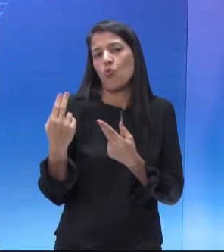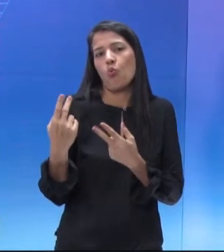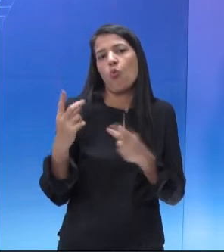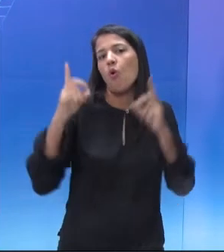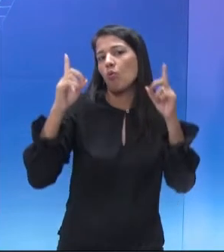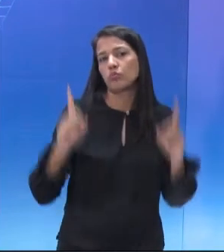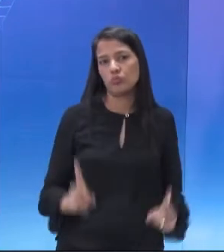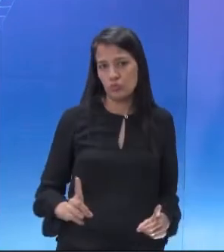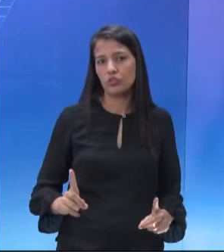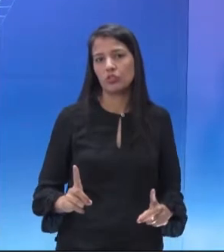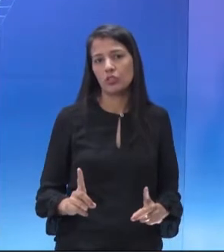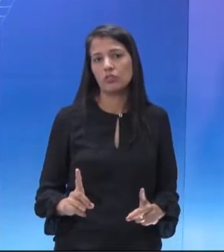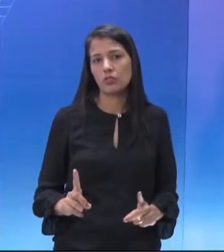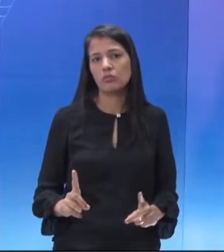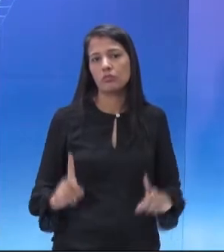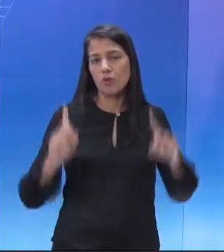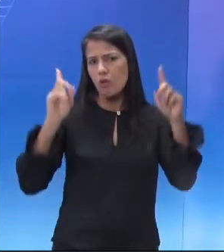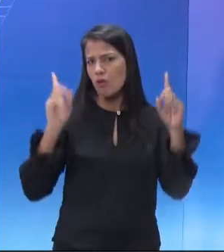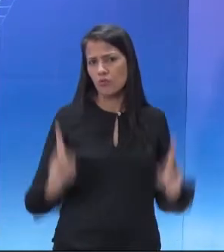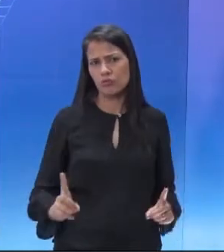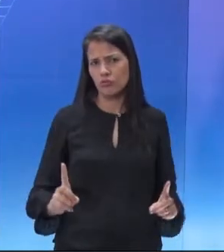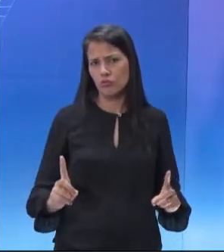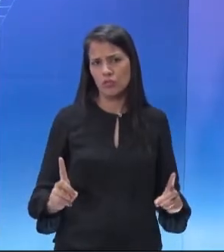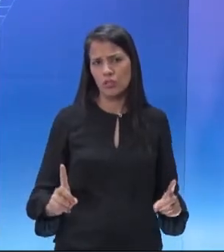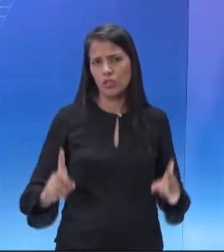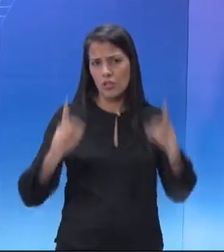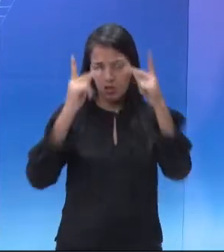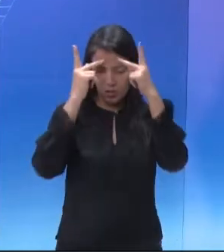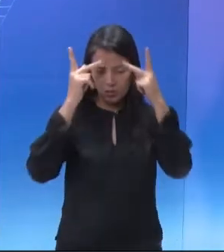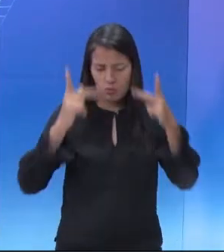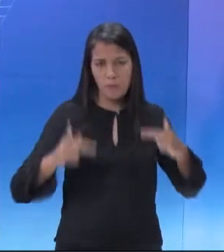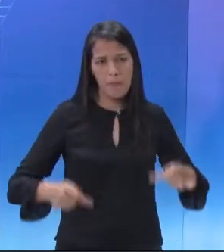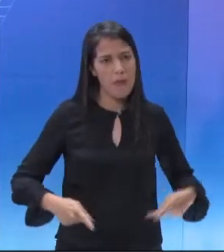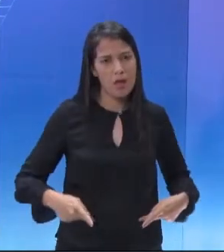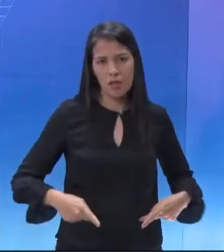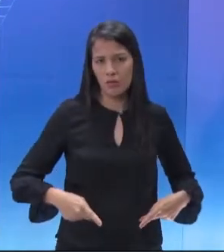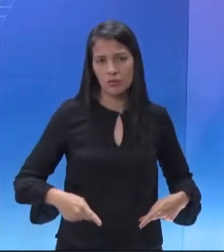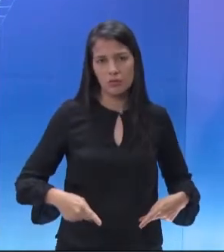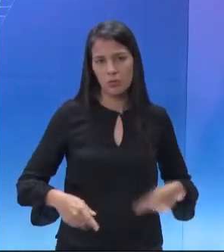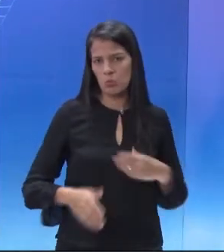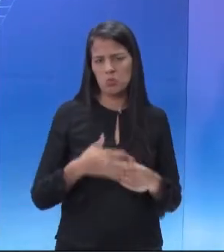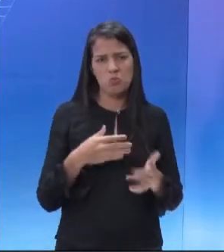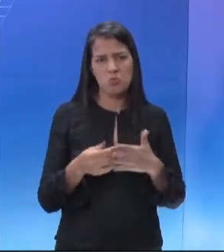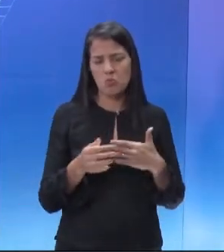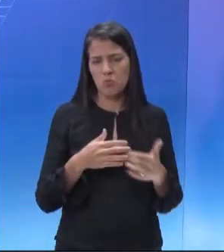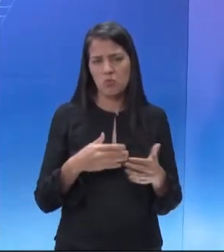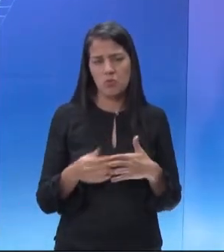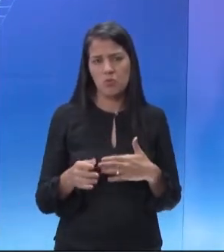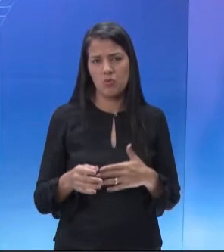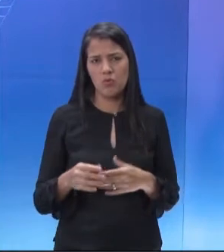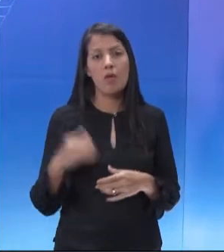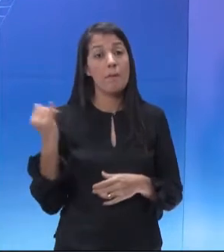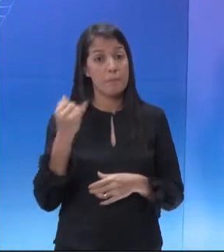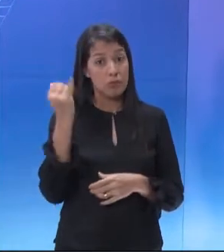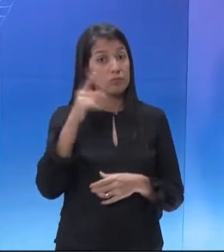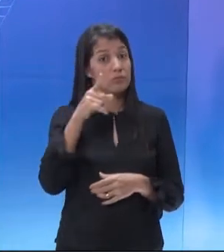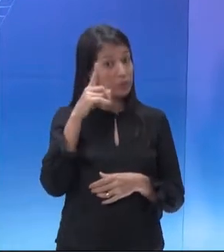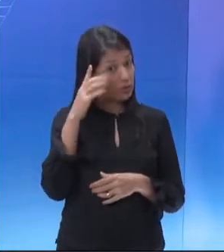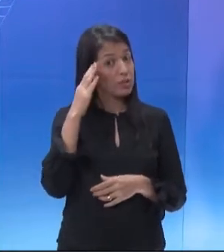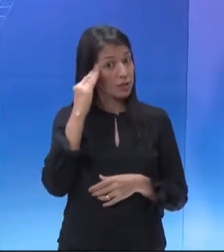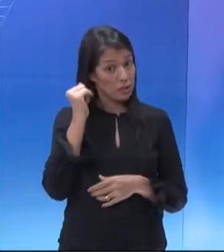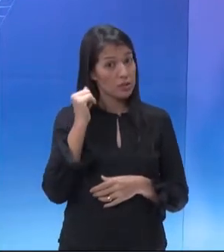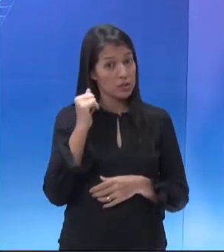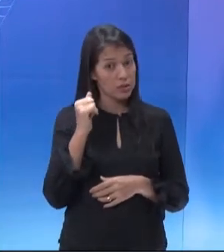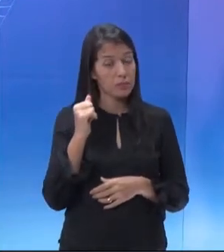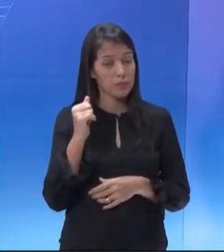uma prerrogativa do cidadão, é um direito do cidadão, de nós como cidadãos. E é interessante você saber